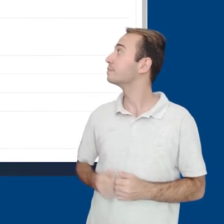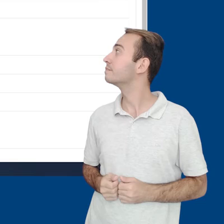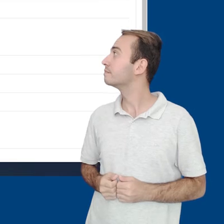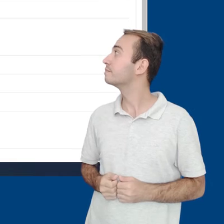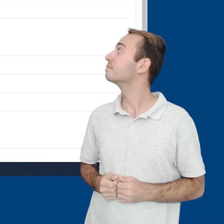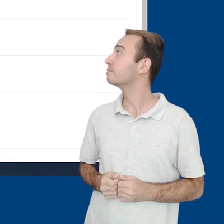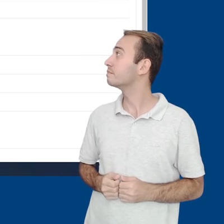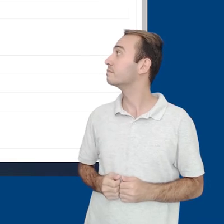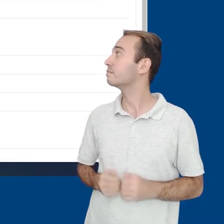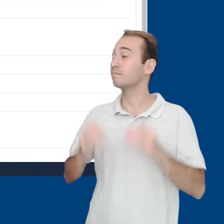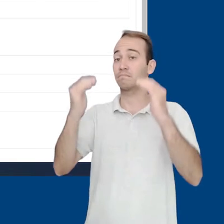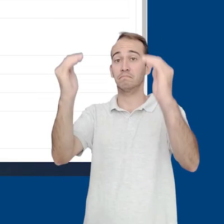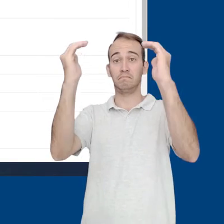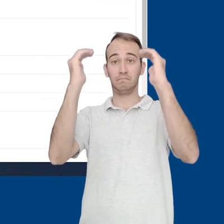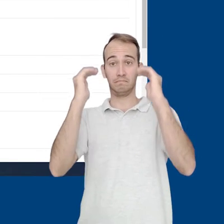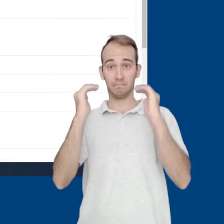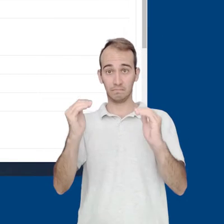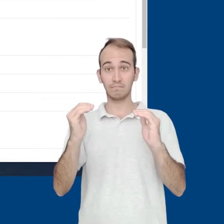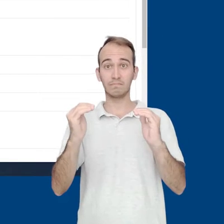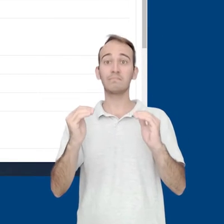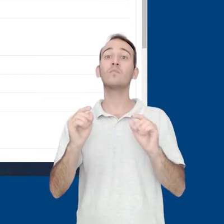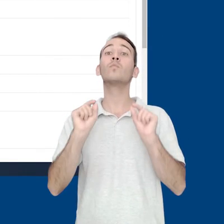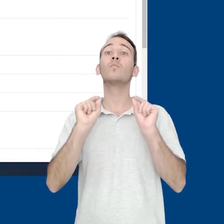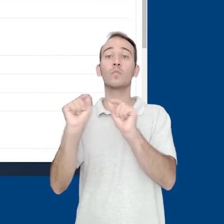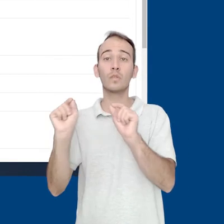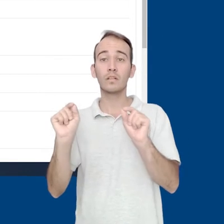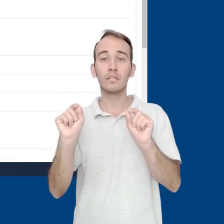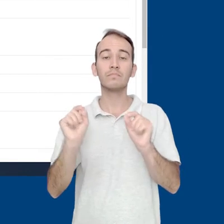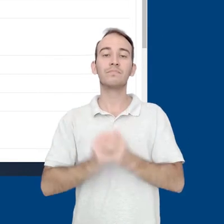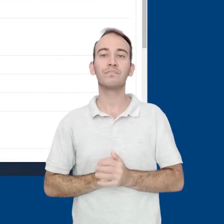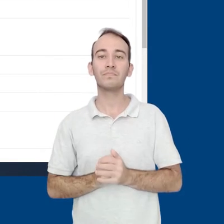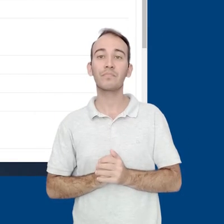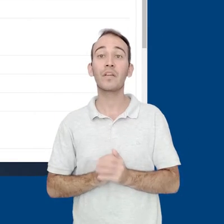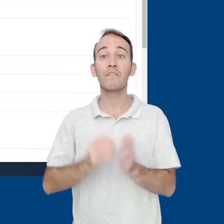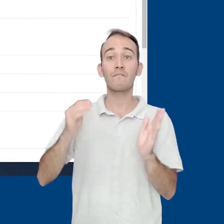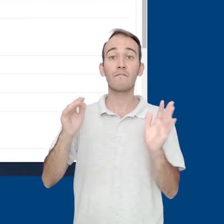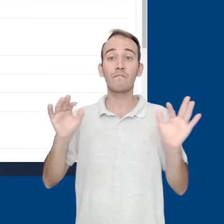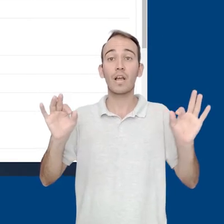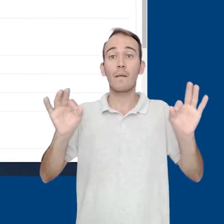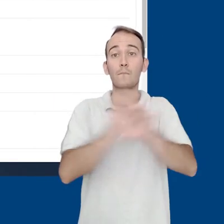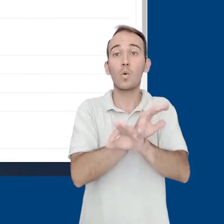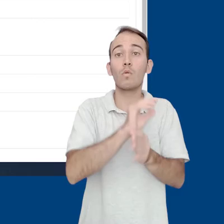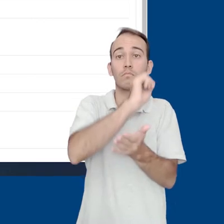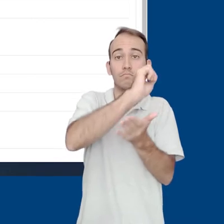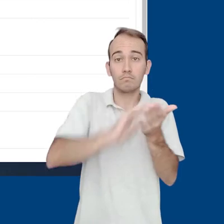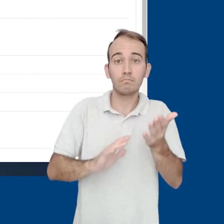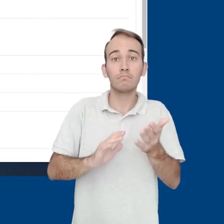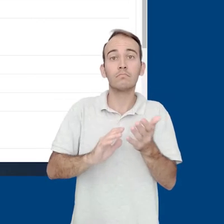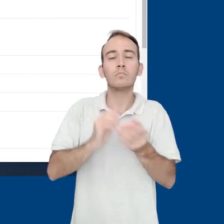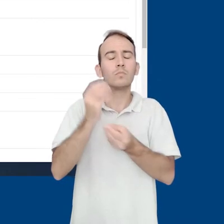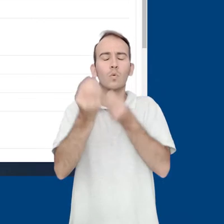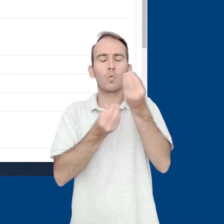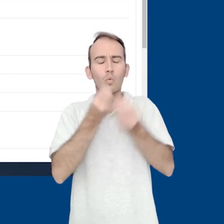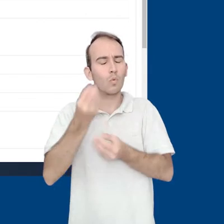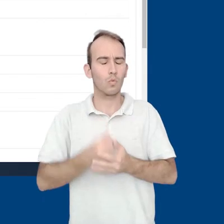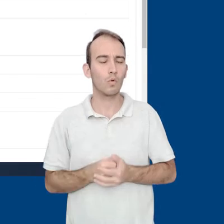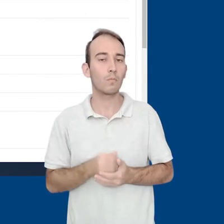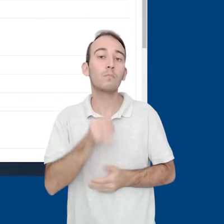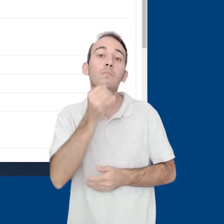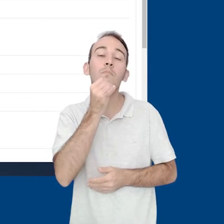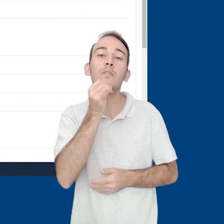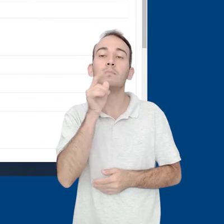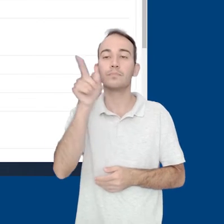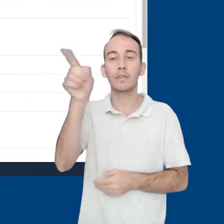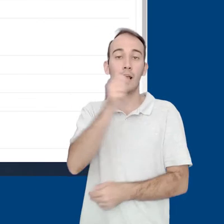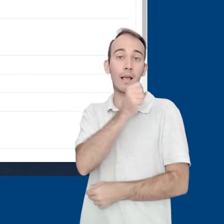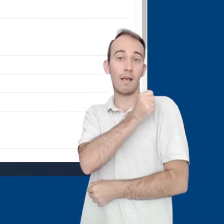recurso novo que o Moodle inseriu há pouco tempo, que é a possibilidade dos alunos e participantes do curso